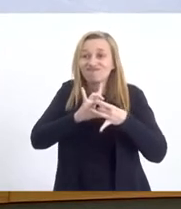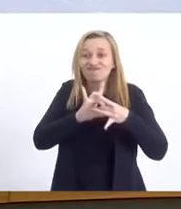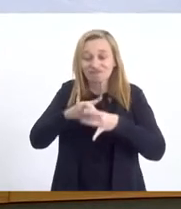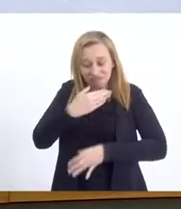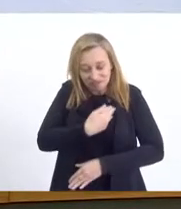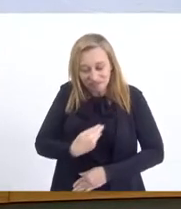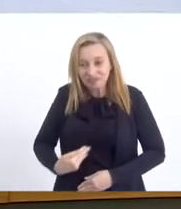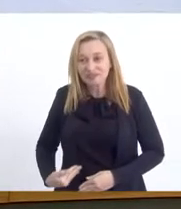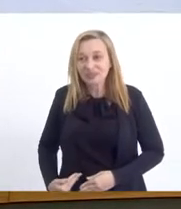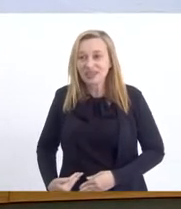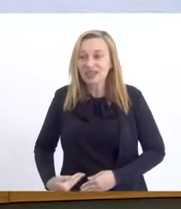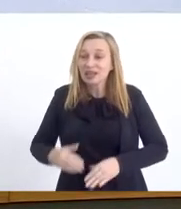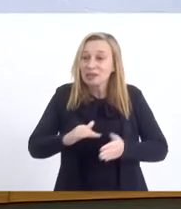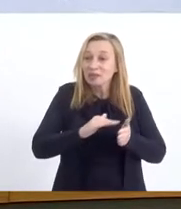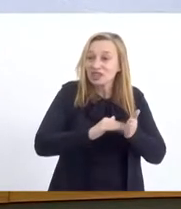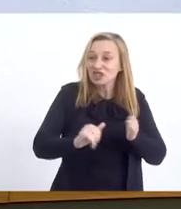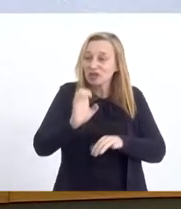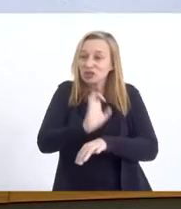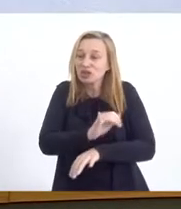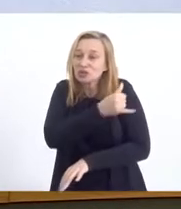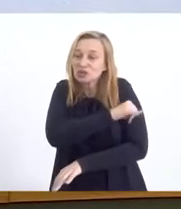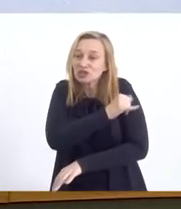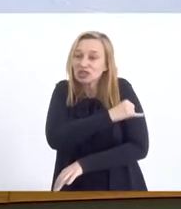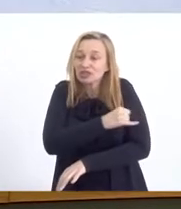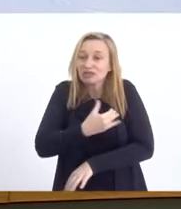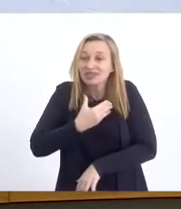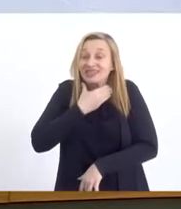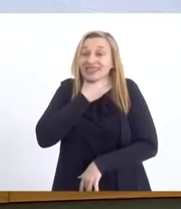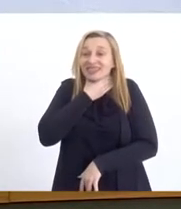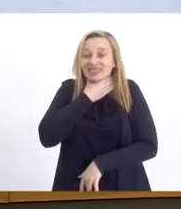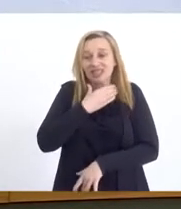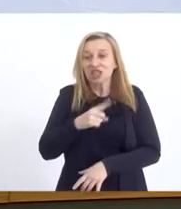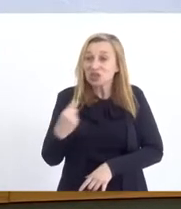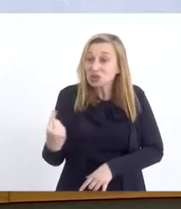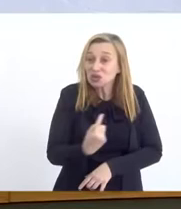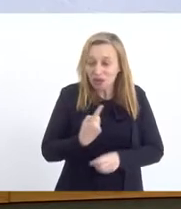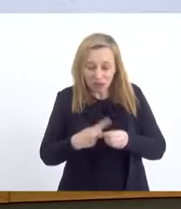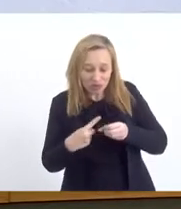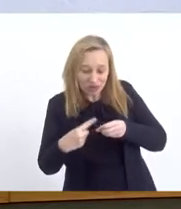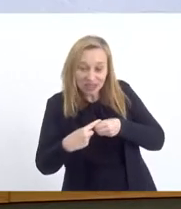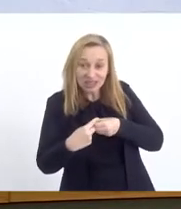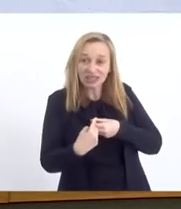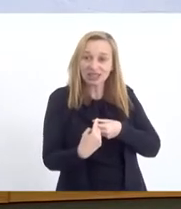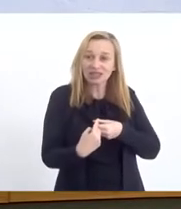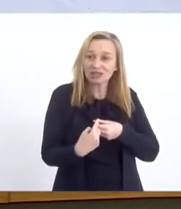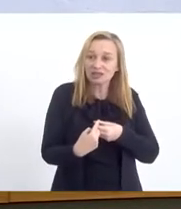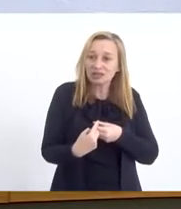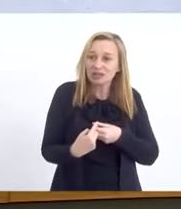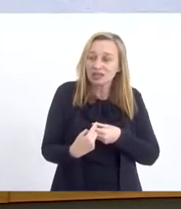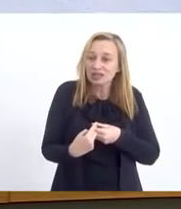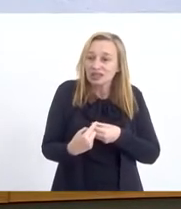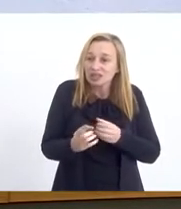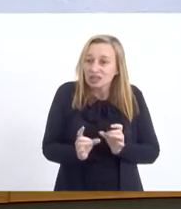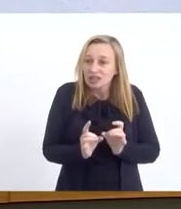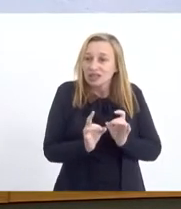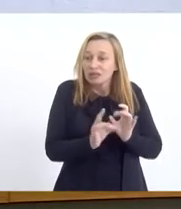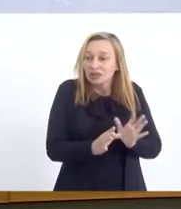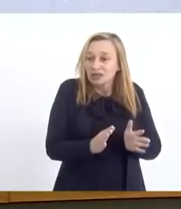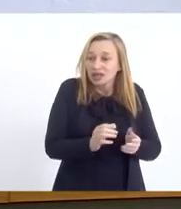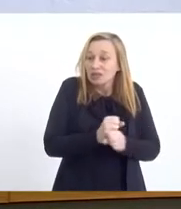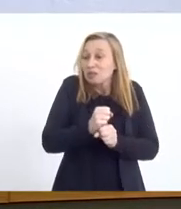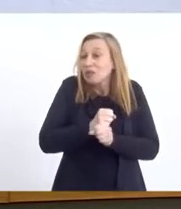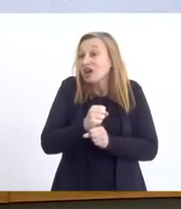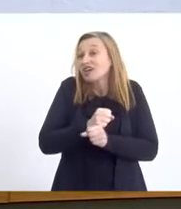governador para tirar o Estado do Rio do caos. E nós, municípios, estivemos órfãos do Estado por muitos